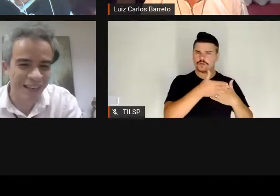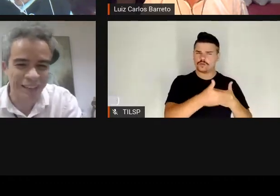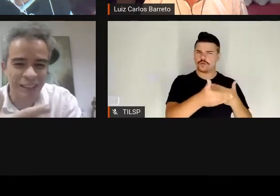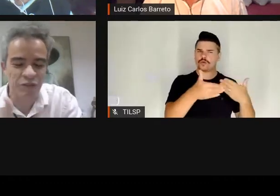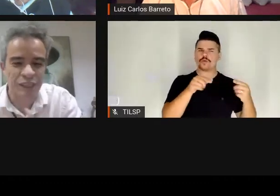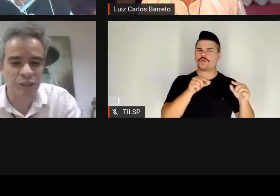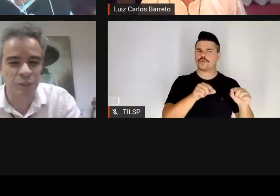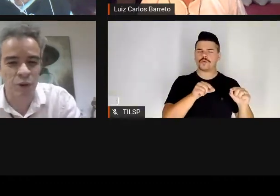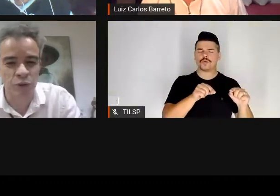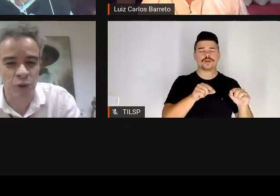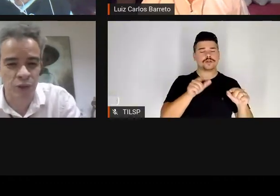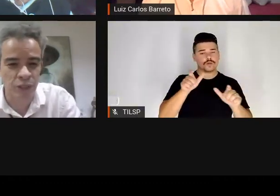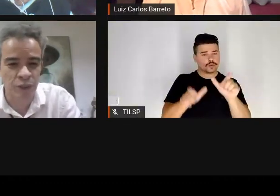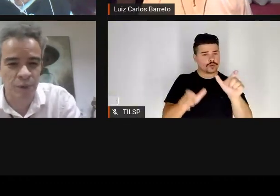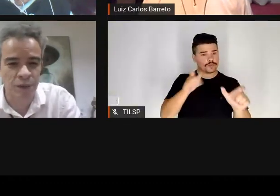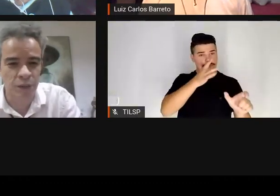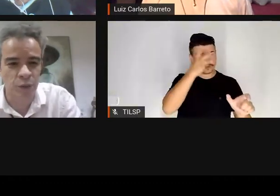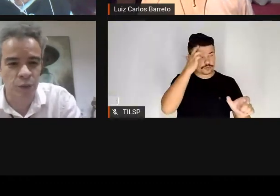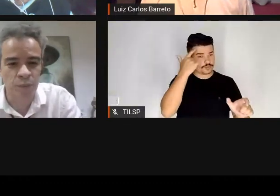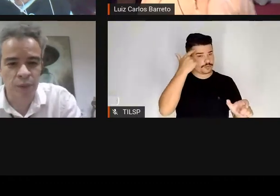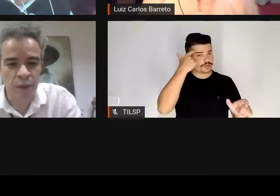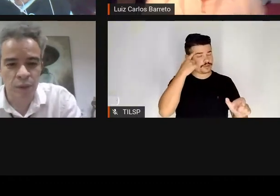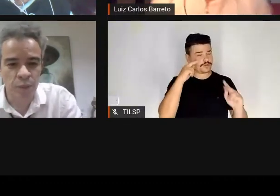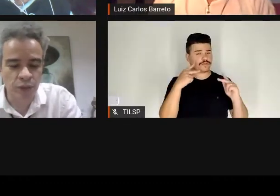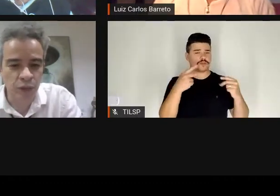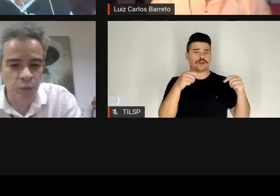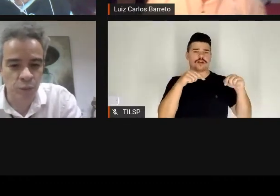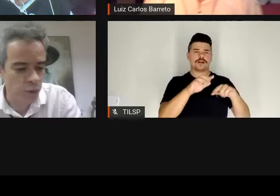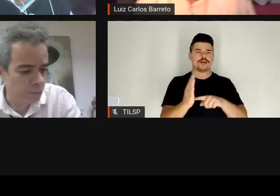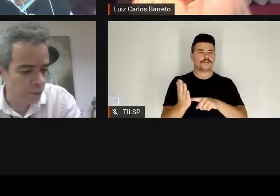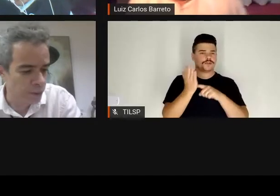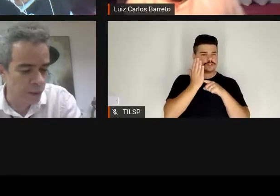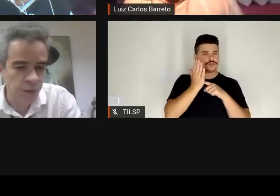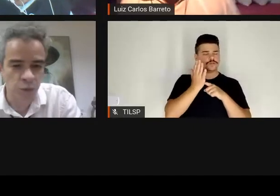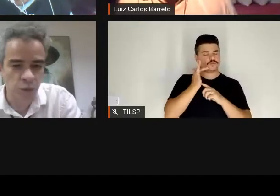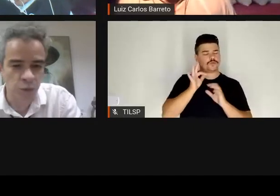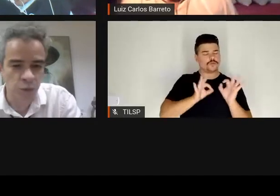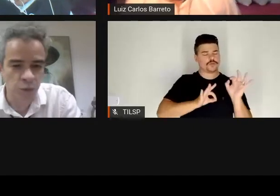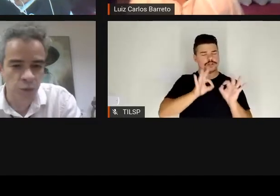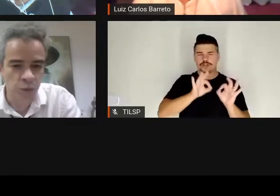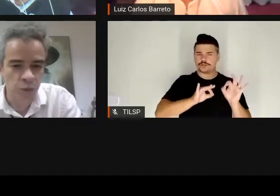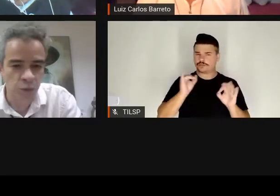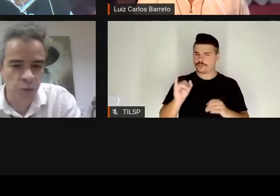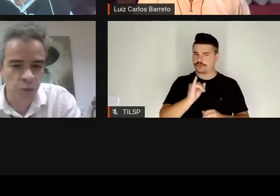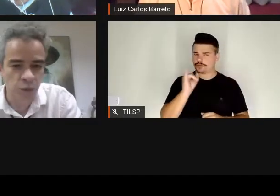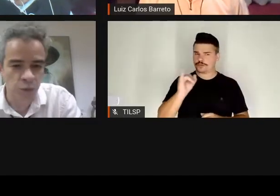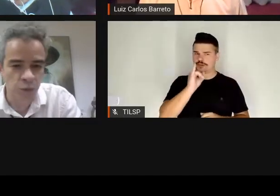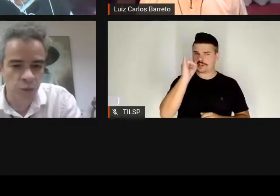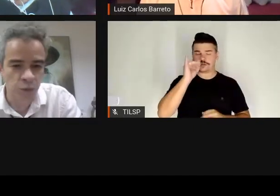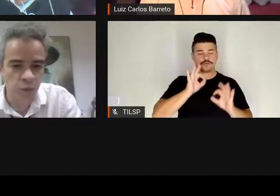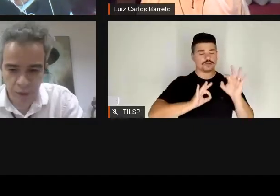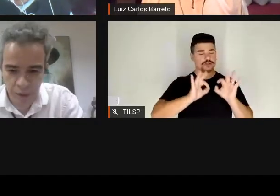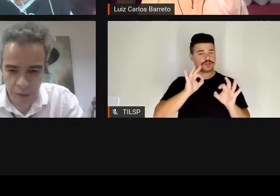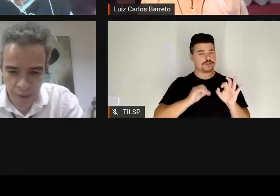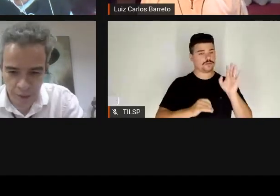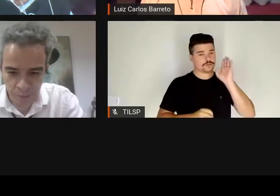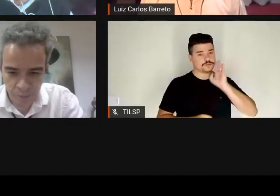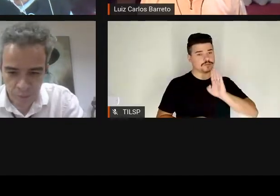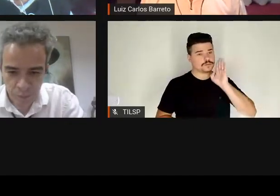sendo pensadas e a Fundação Demócrito Rossi nos apresentou um projeto muito importante, muito bacana, que era a publicação